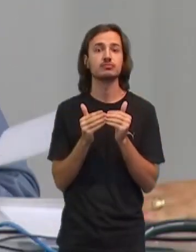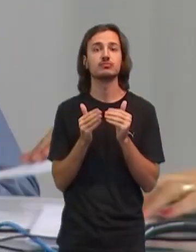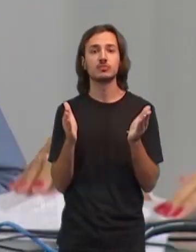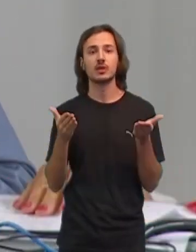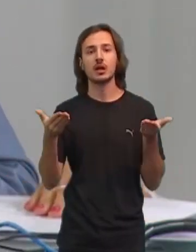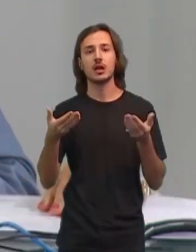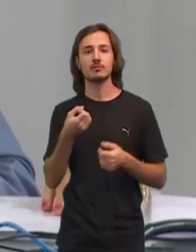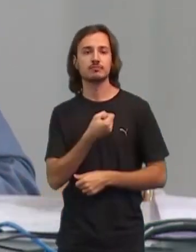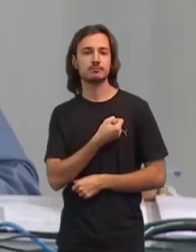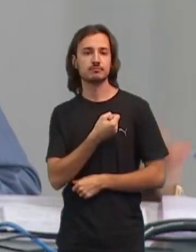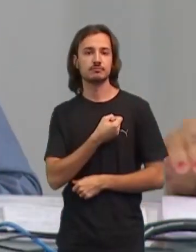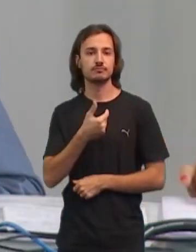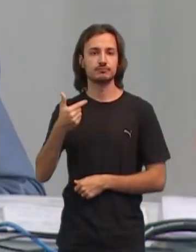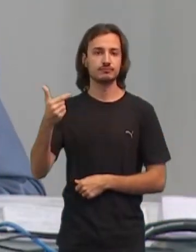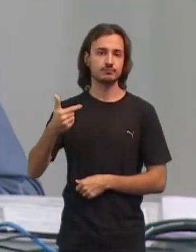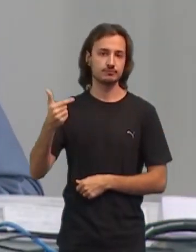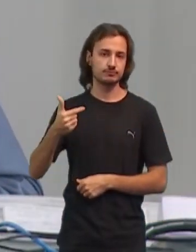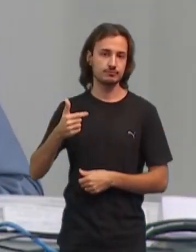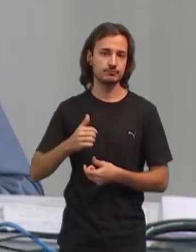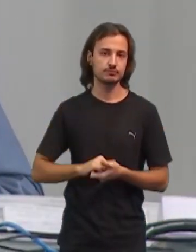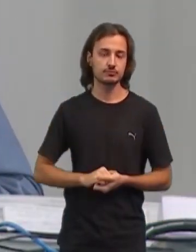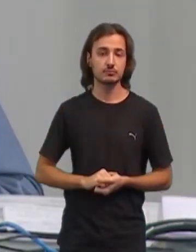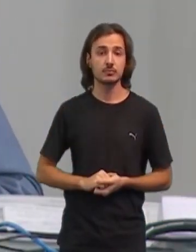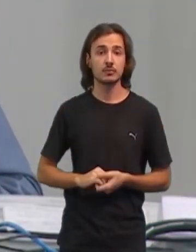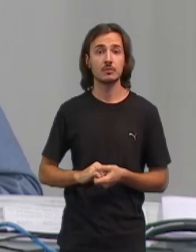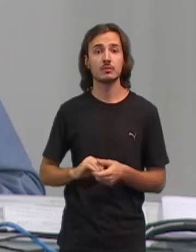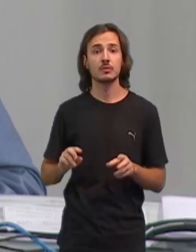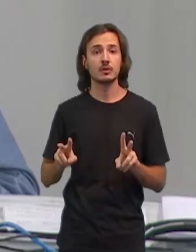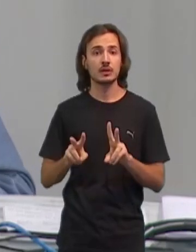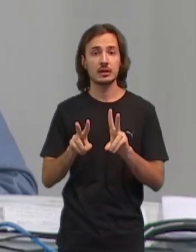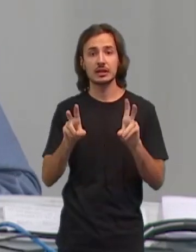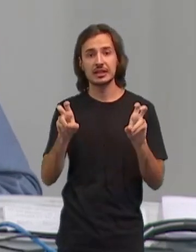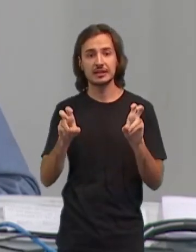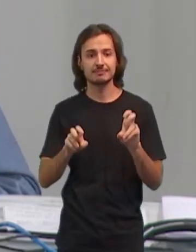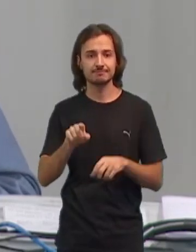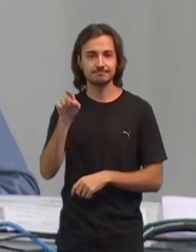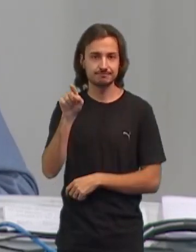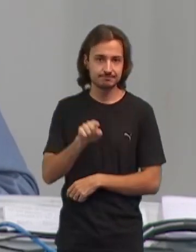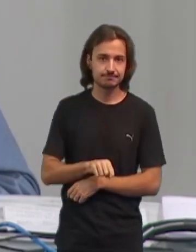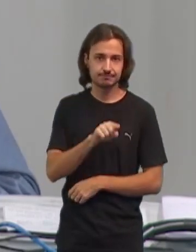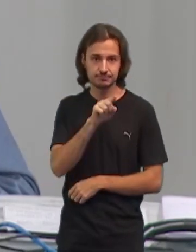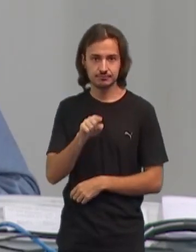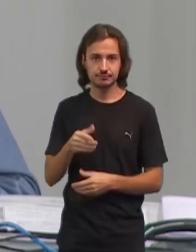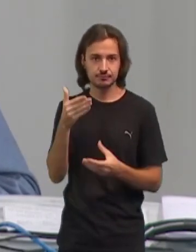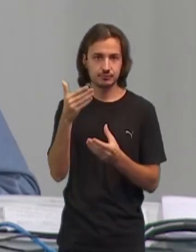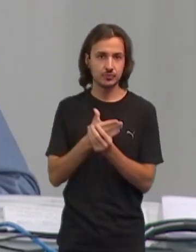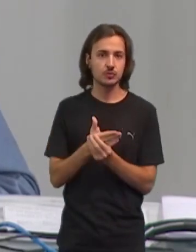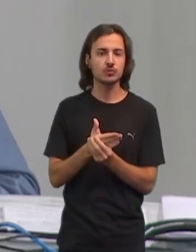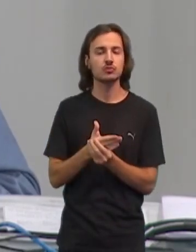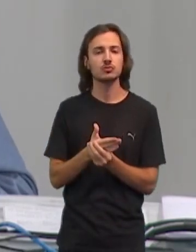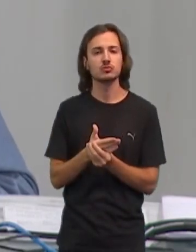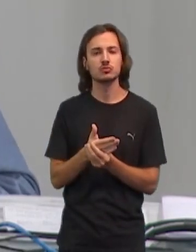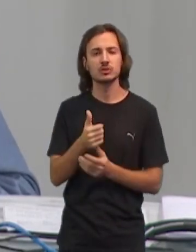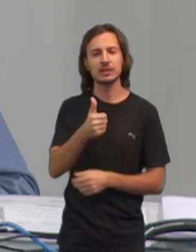número 2. Que trata-se de um veto total, processo